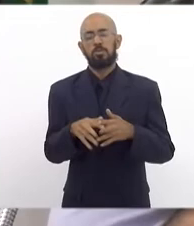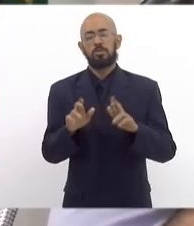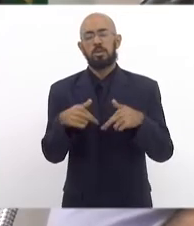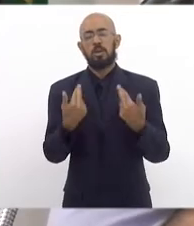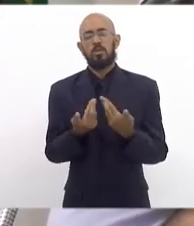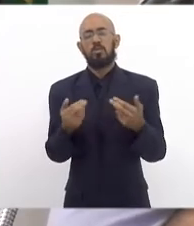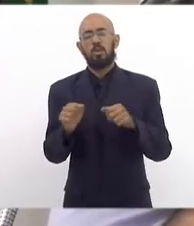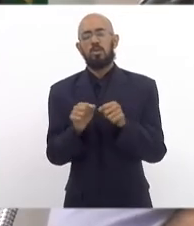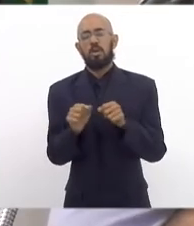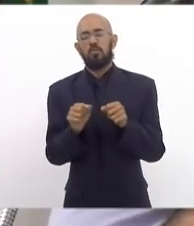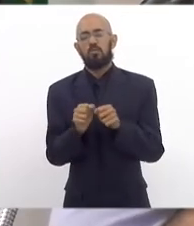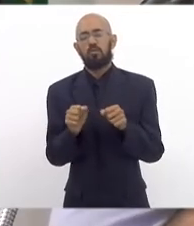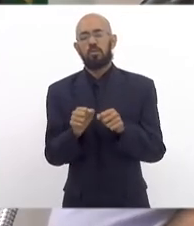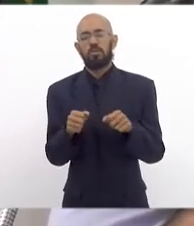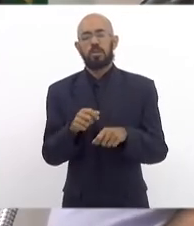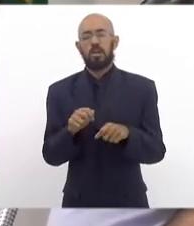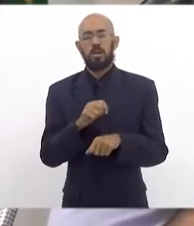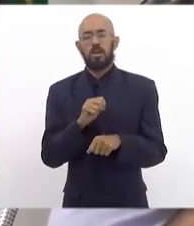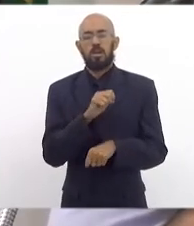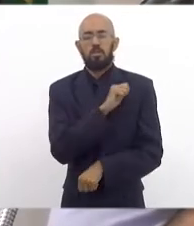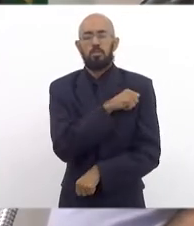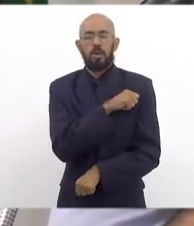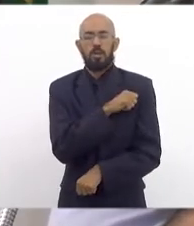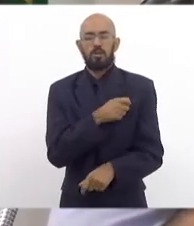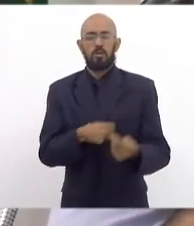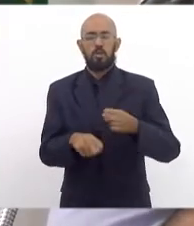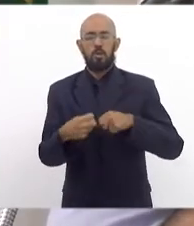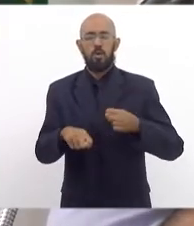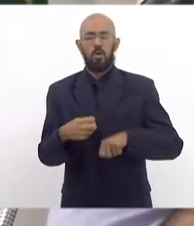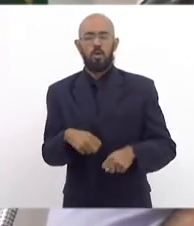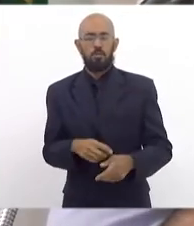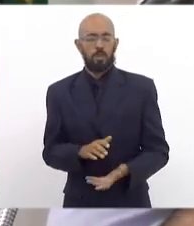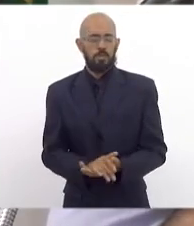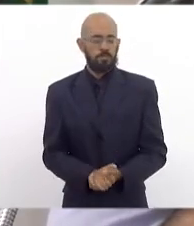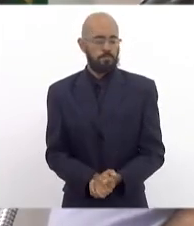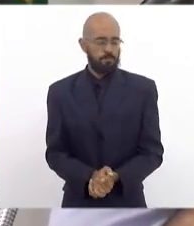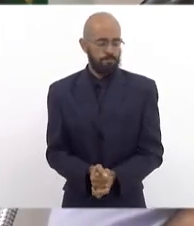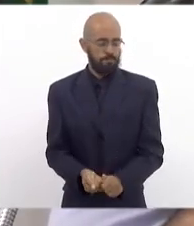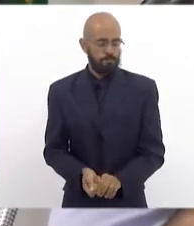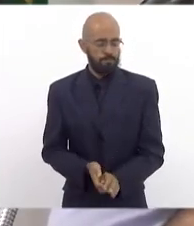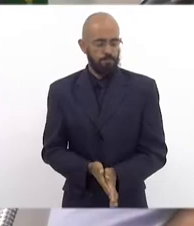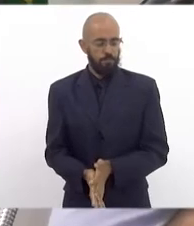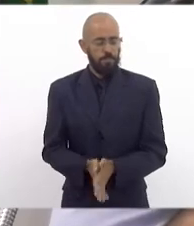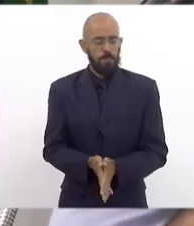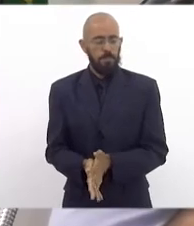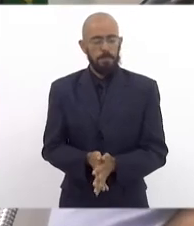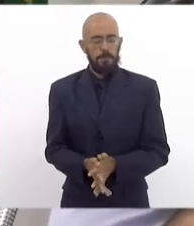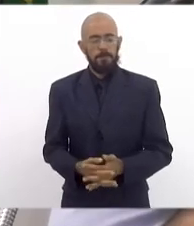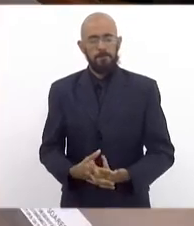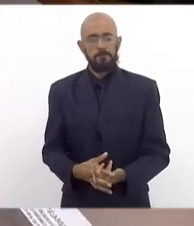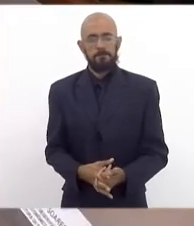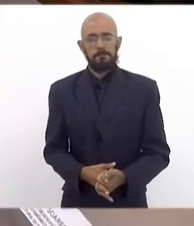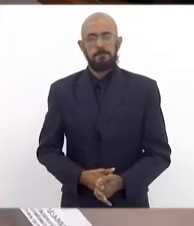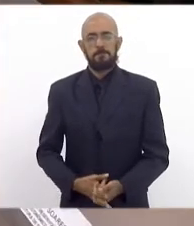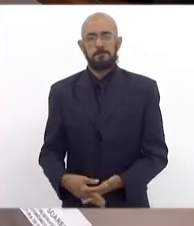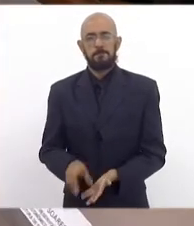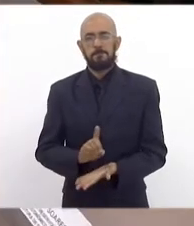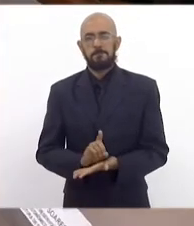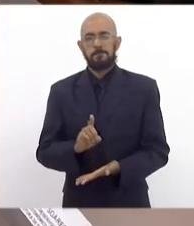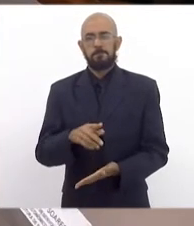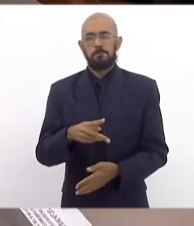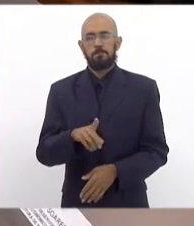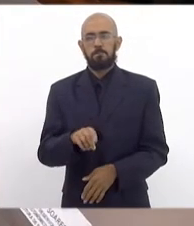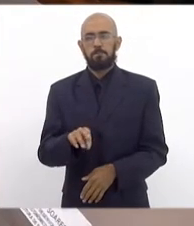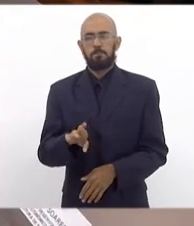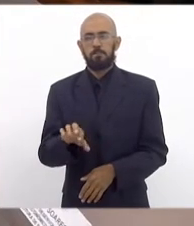falar com ele sobre a recuperação Econômica de Petrópolis Dr patolé por favor Bom primeiramente Bom dia